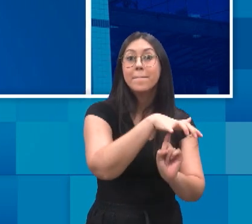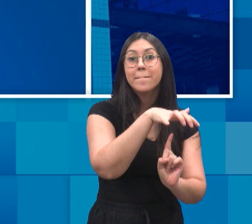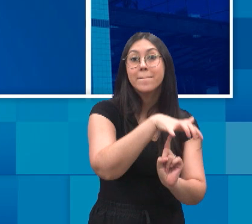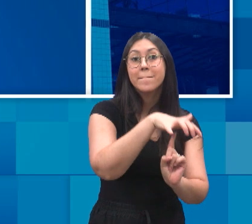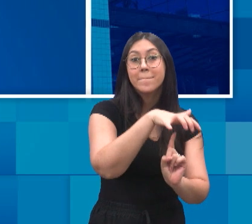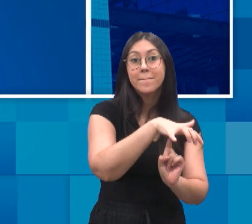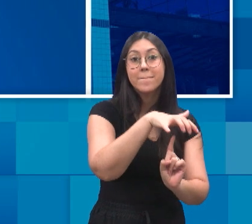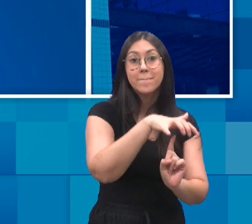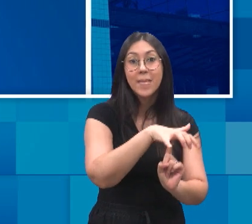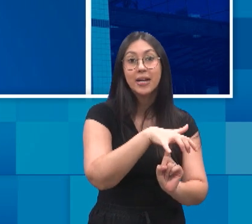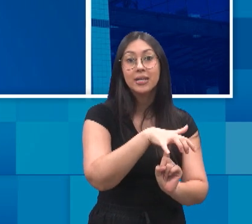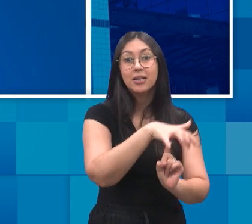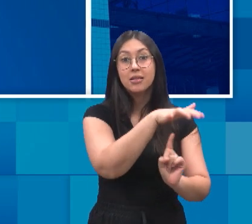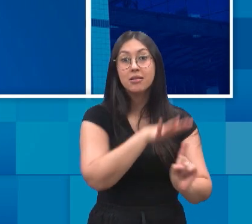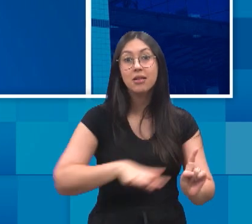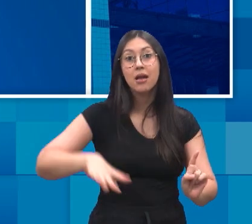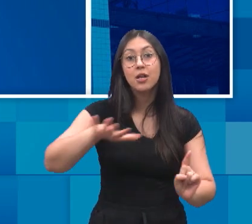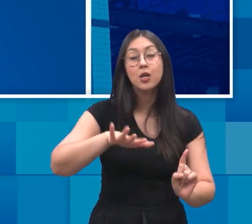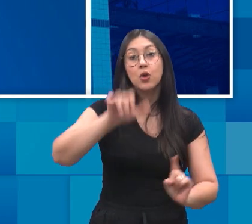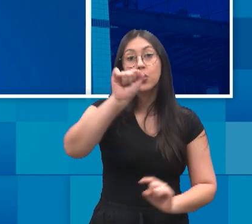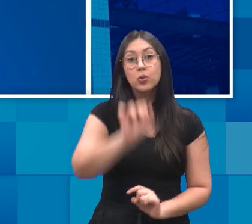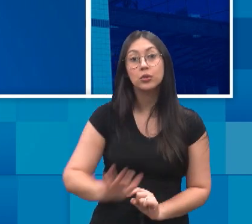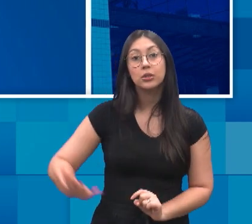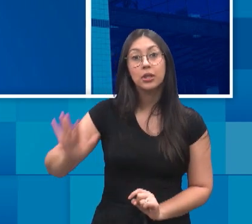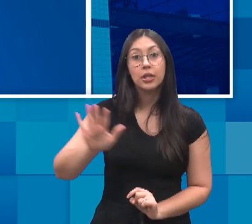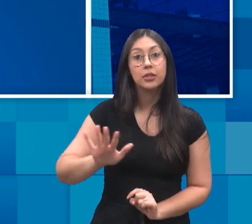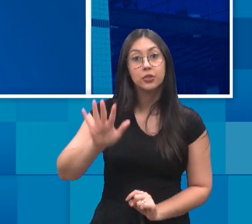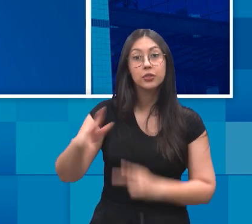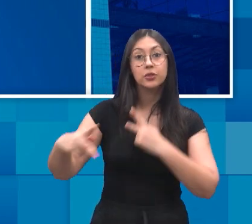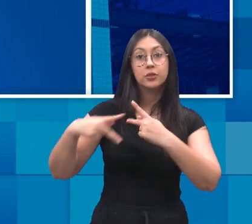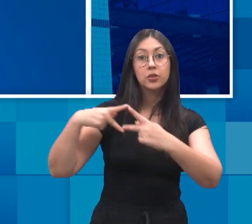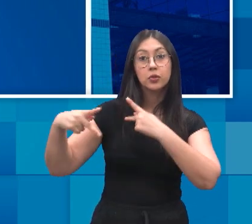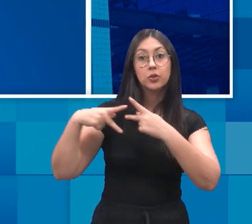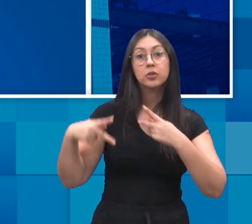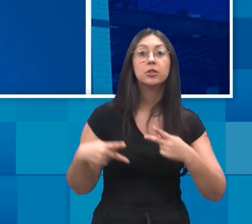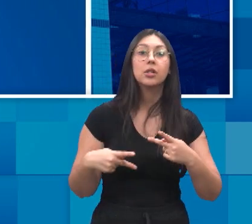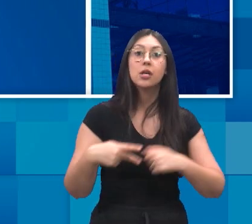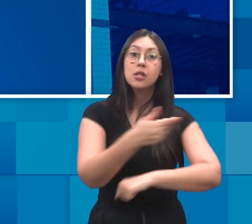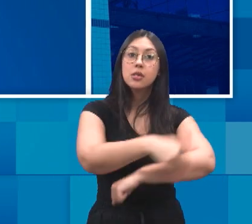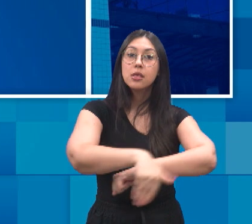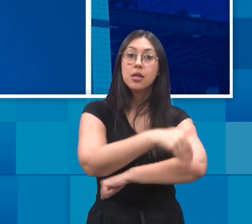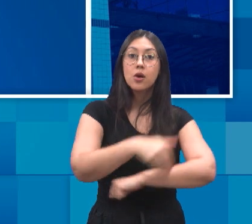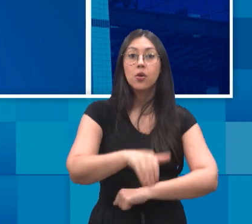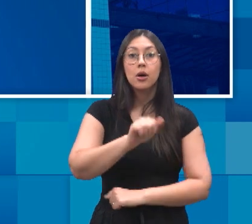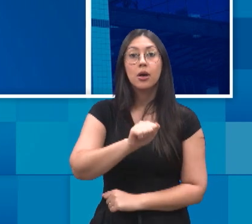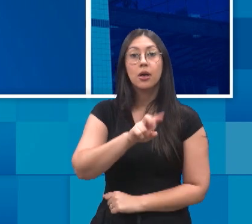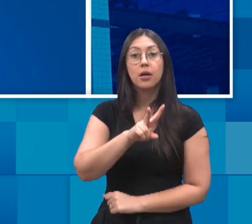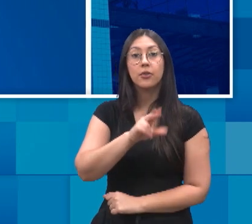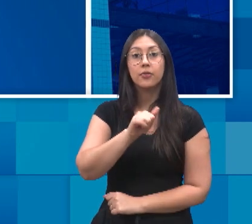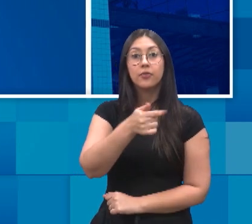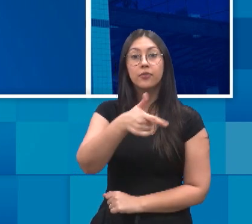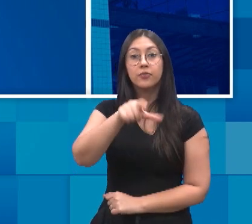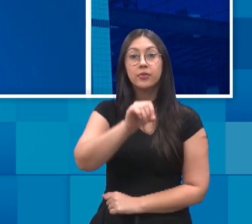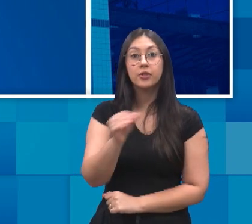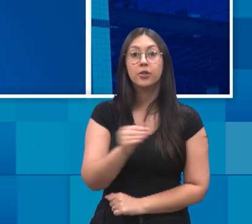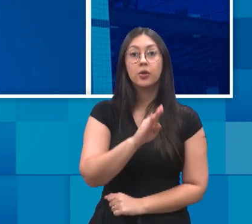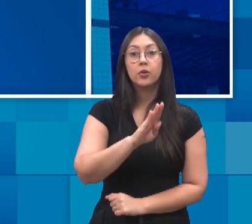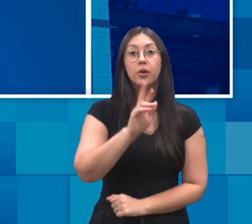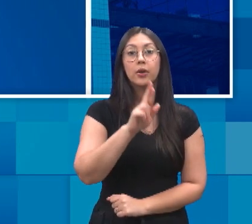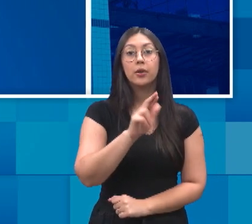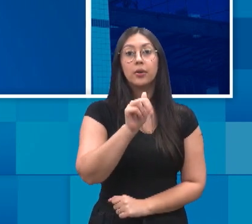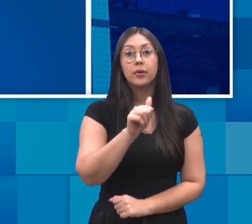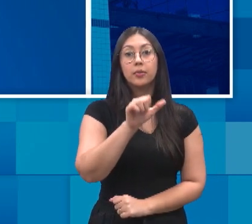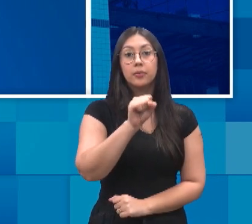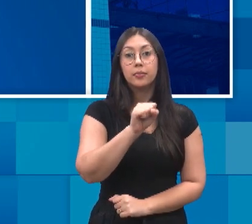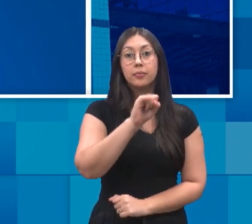região sudeste de São José dos Campos, em área situada na rua Avião Brasília, Jardim Souto.